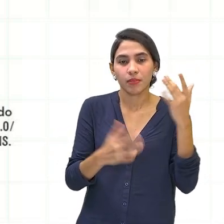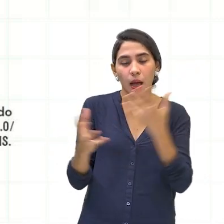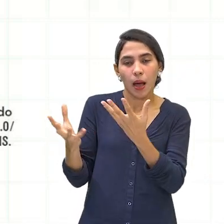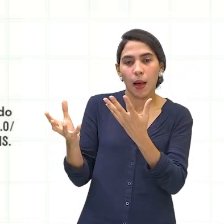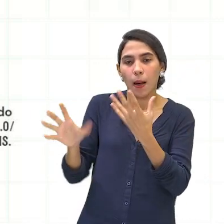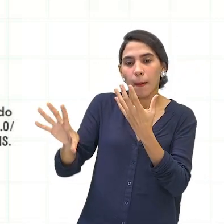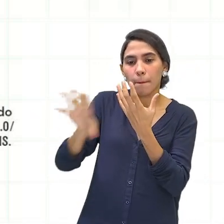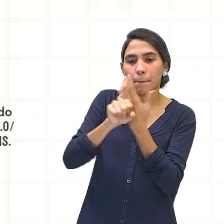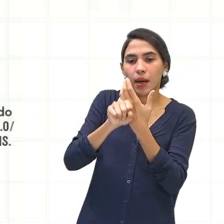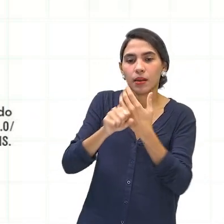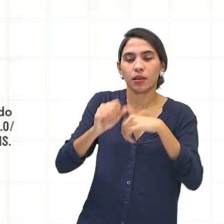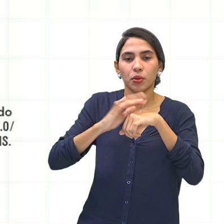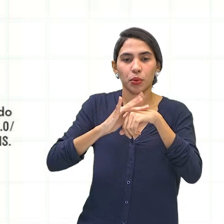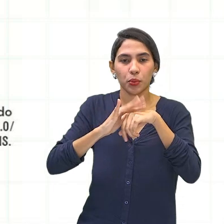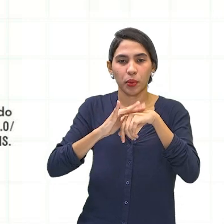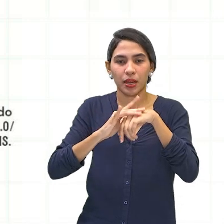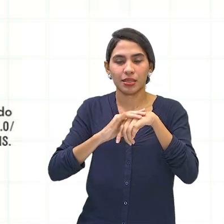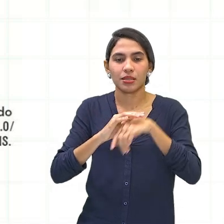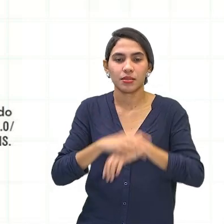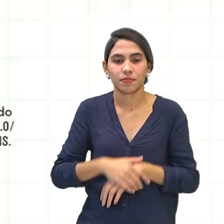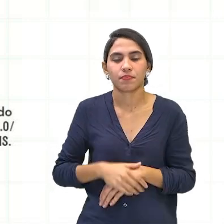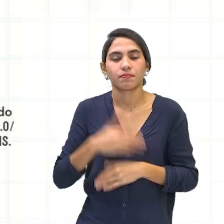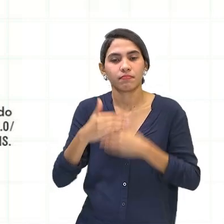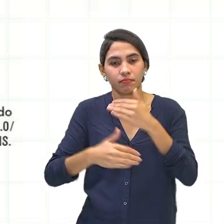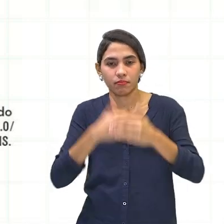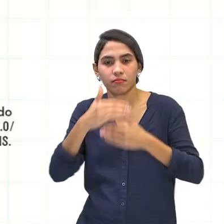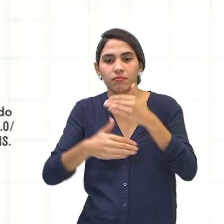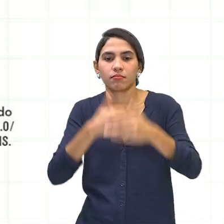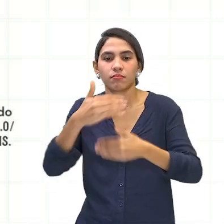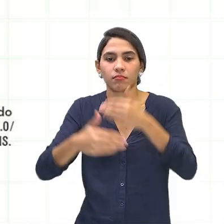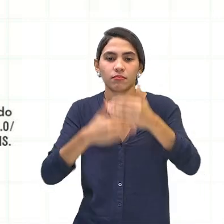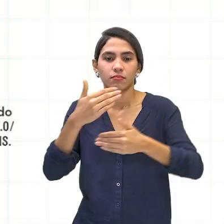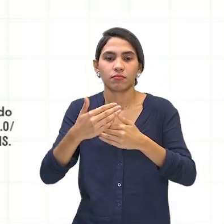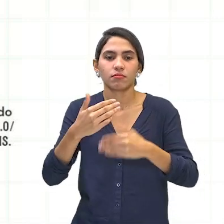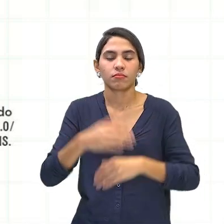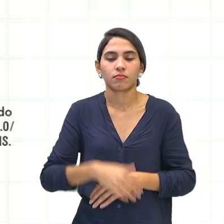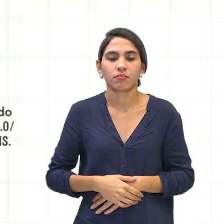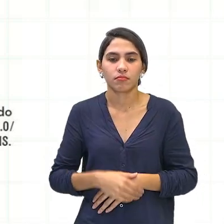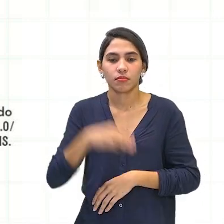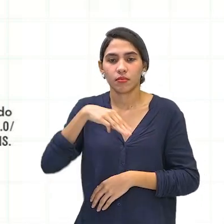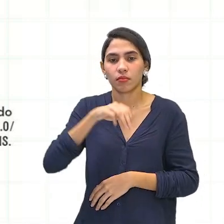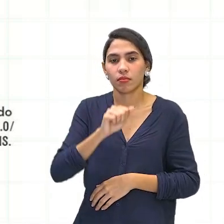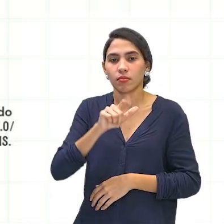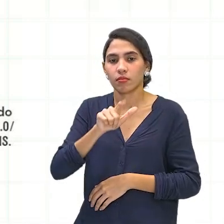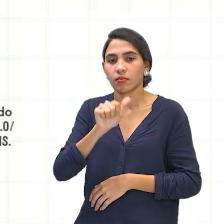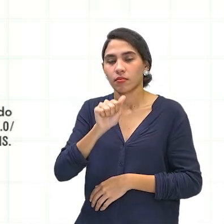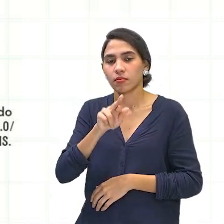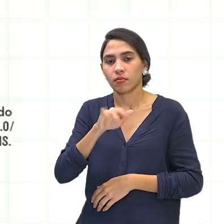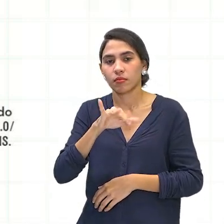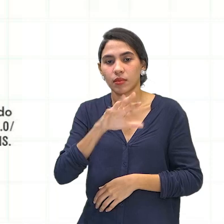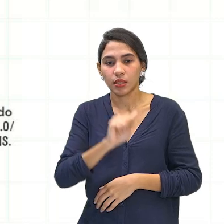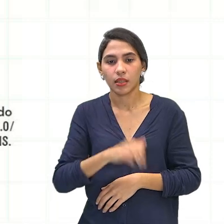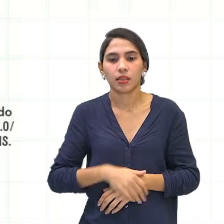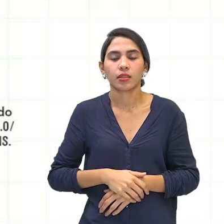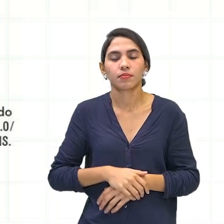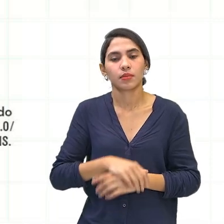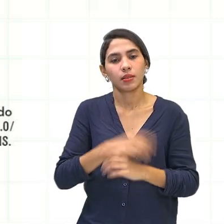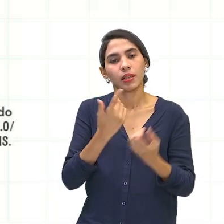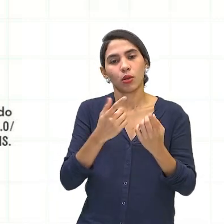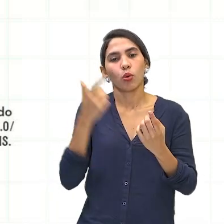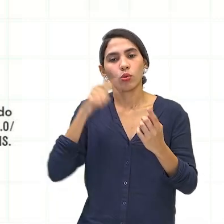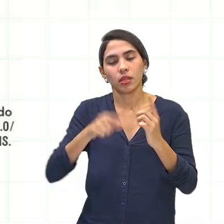pessoa. E vai dar aí sequência, então, ao ciclo da malária, no caso, o ciclo de vida aí